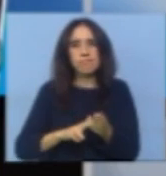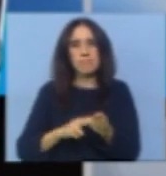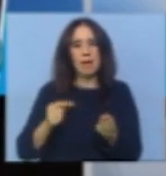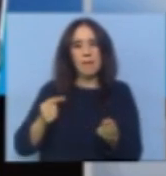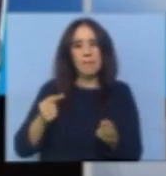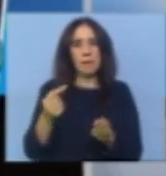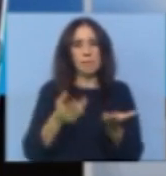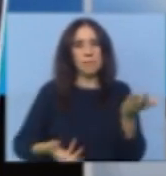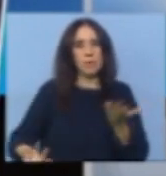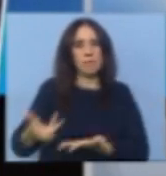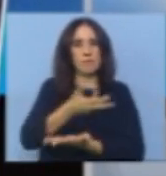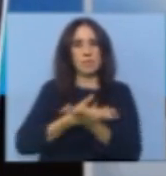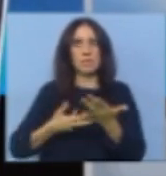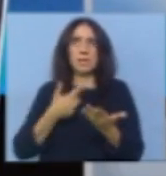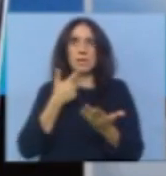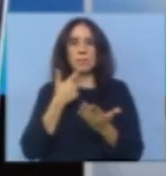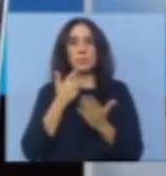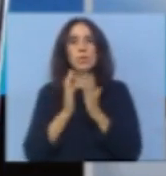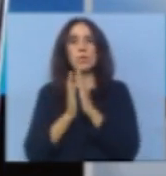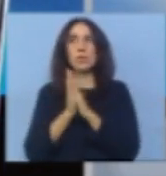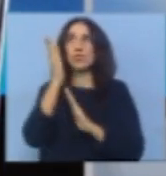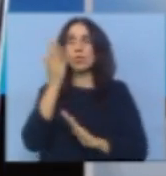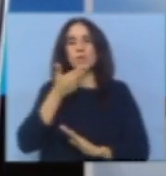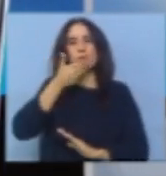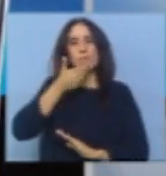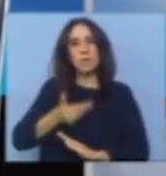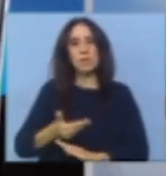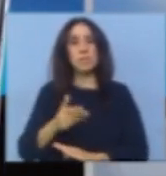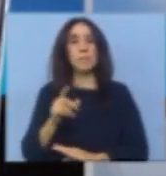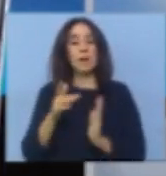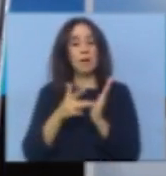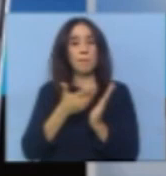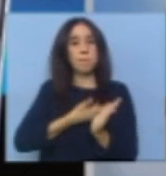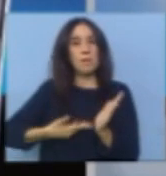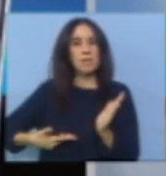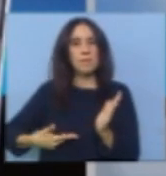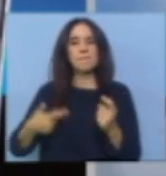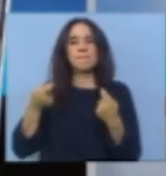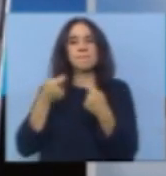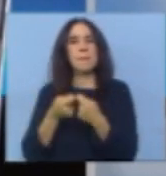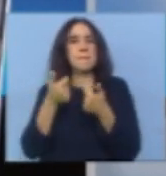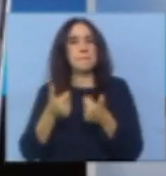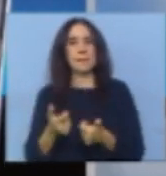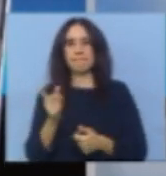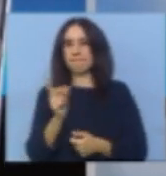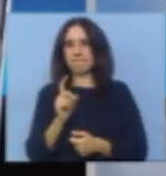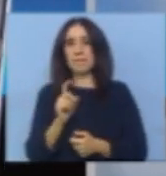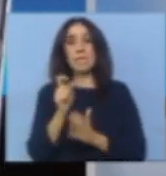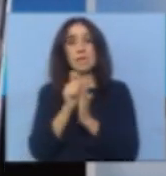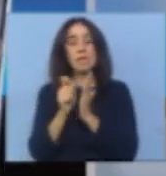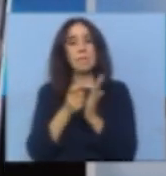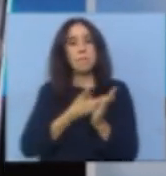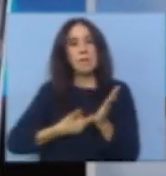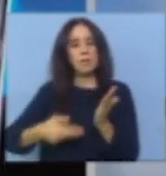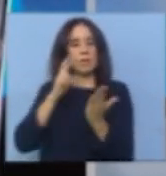numa experiência religiosa, no Antigo Testamento não é sempre bem conseguida. Nós lemos textos mais antigos, do livro